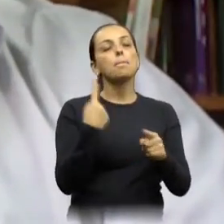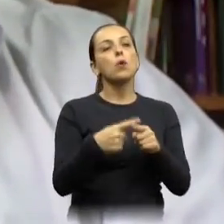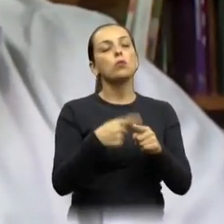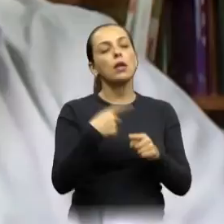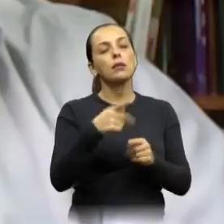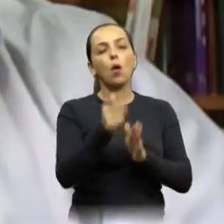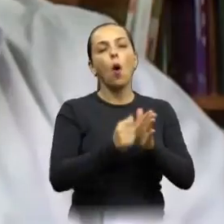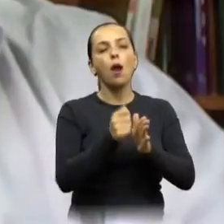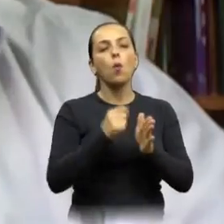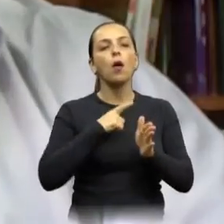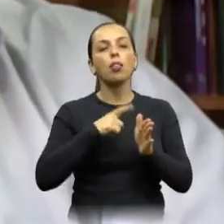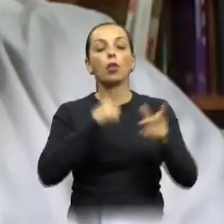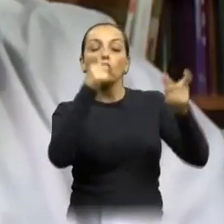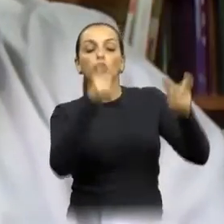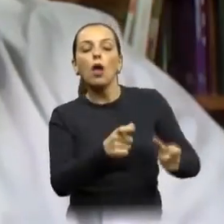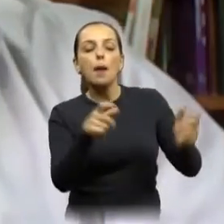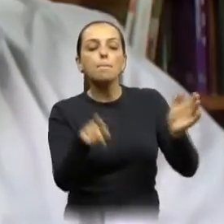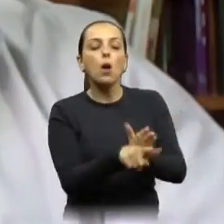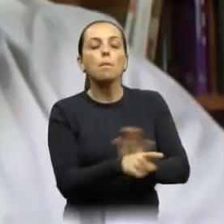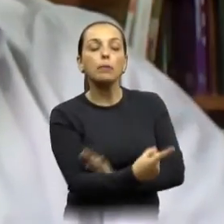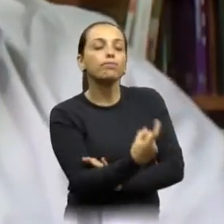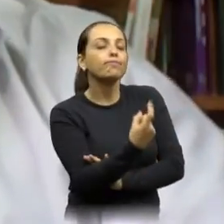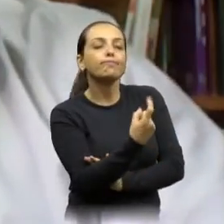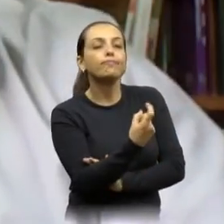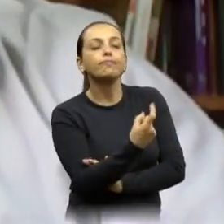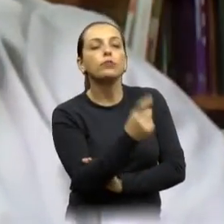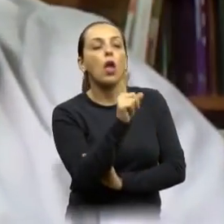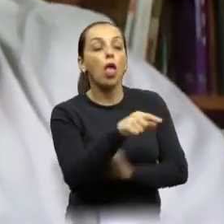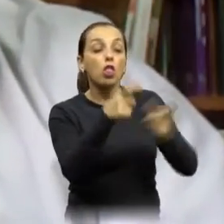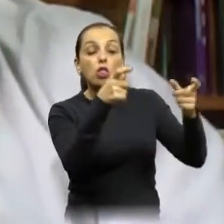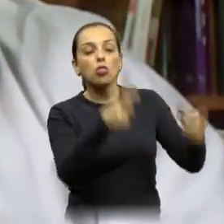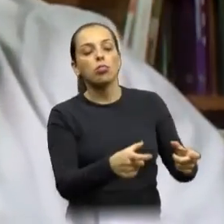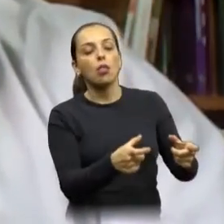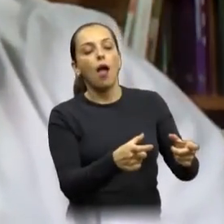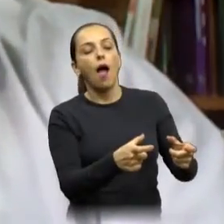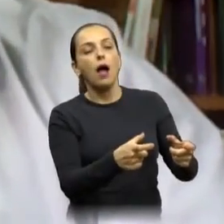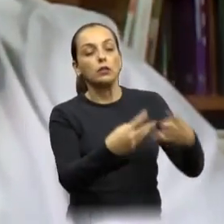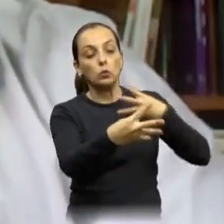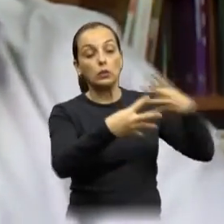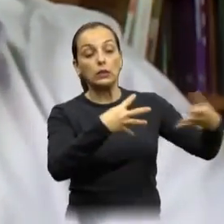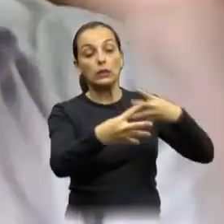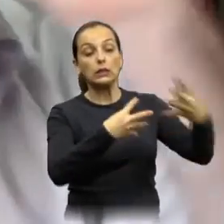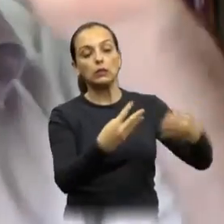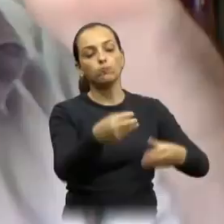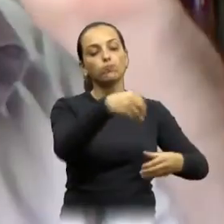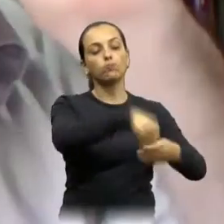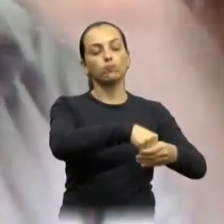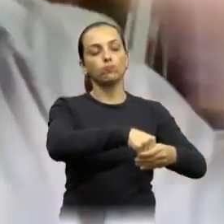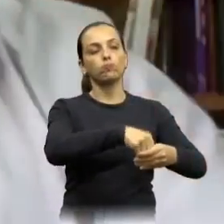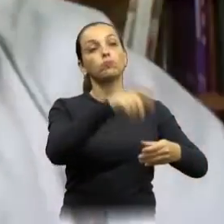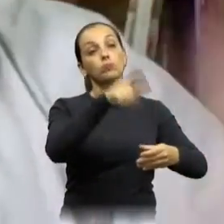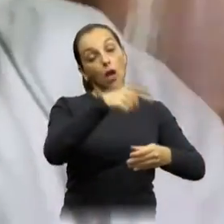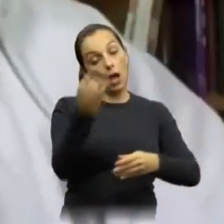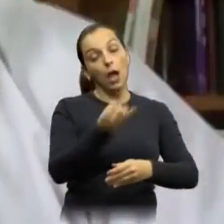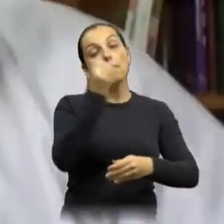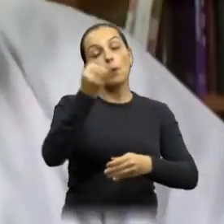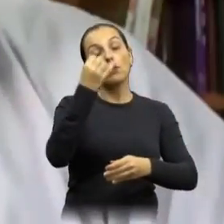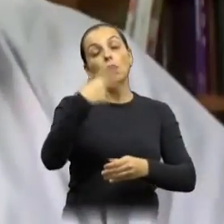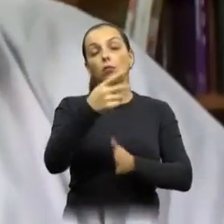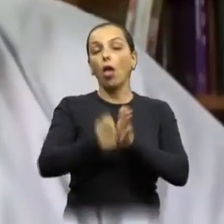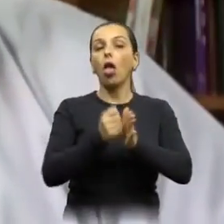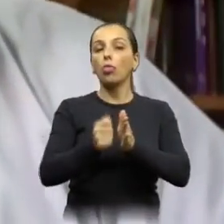caminho para recarregar o seu bilhete, que é fisicamente dentro do terminal de integração. Então, a gente acha que é bastante importante